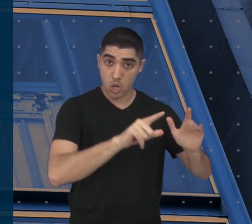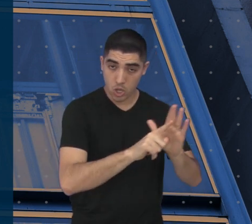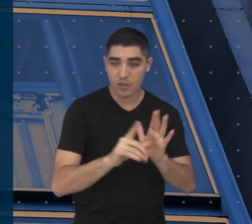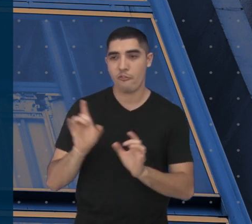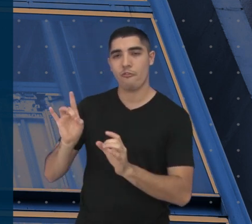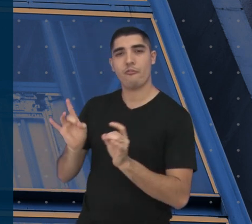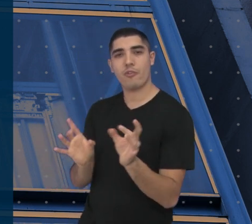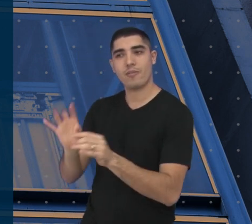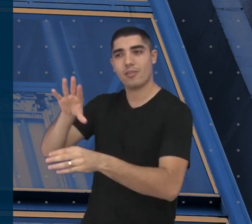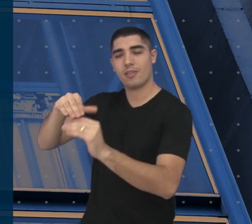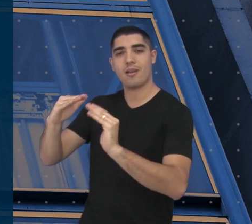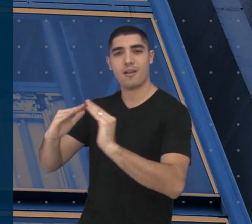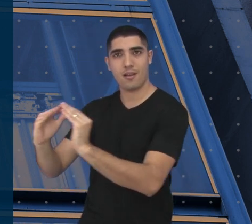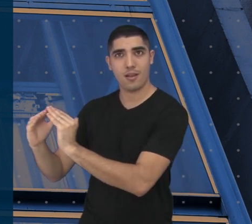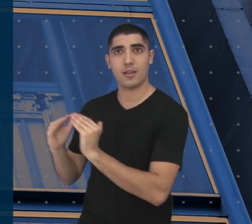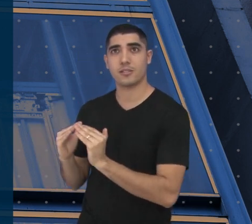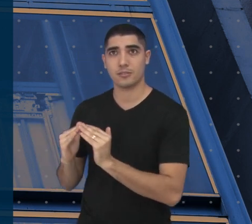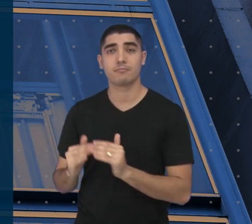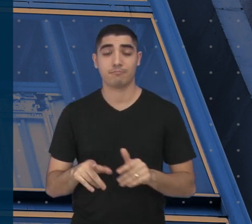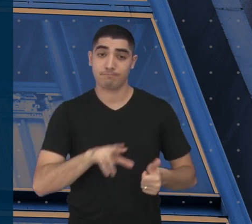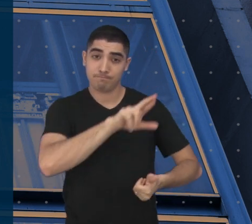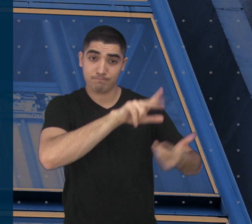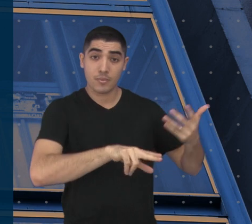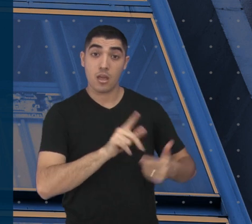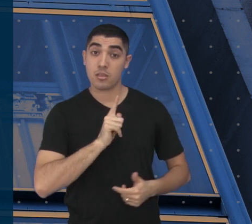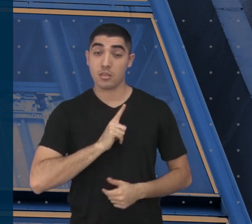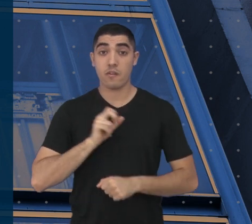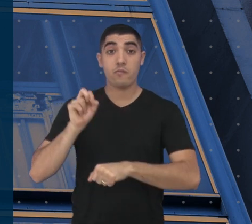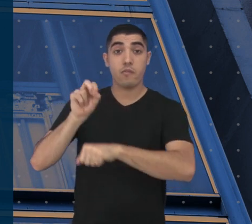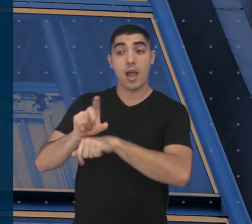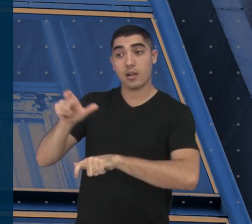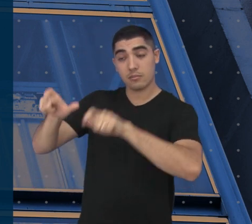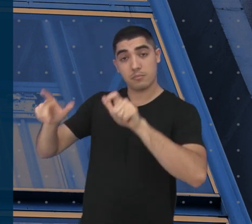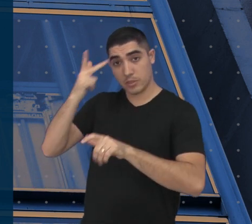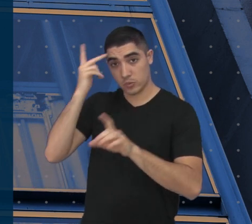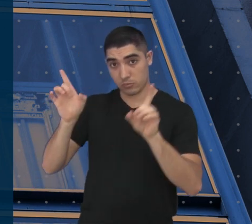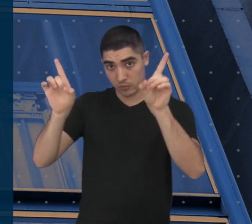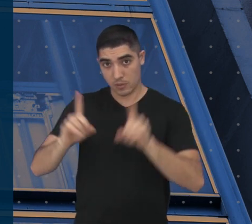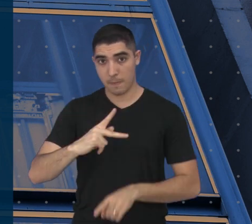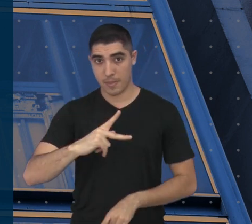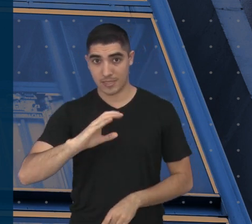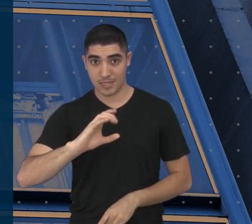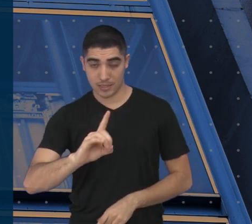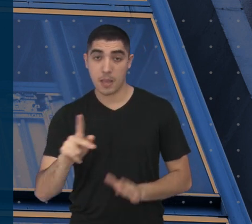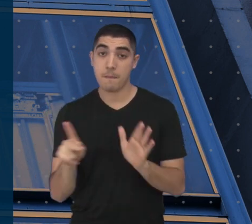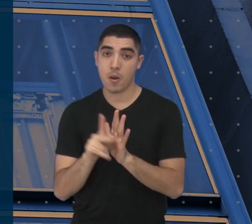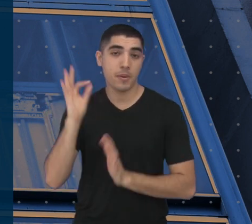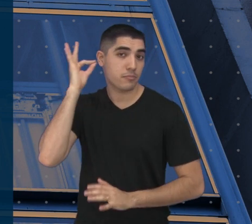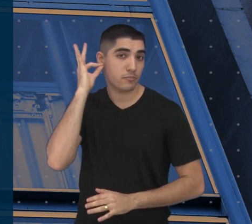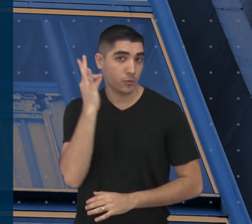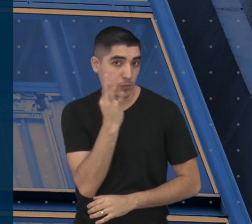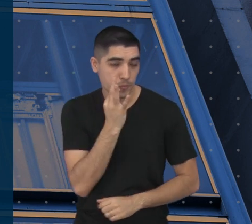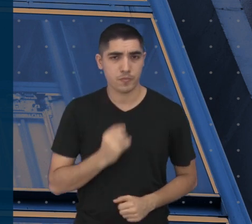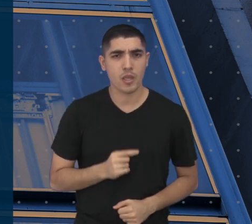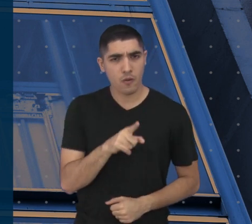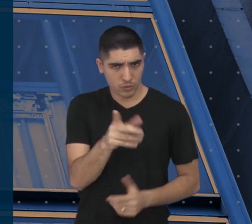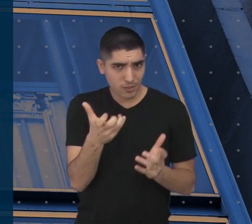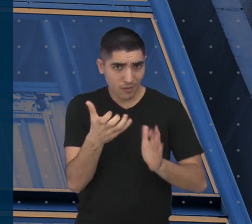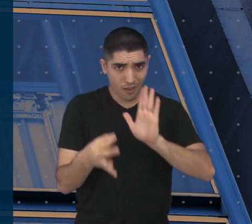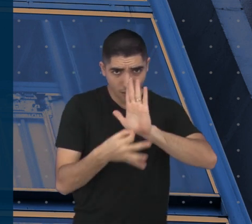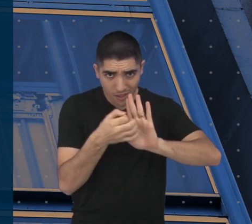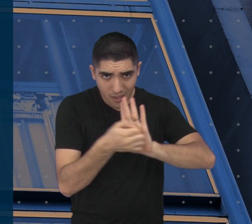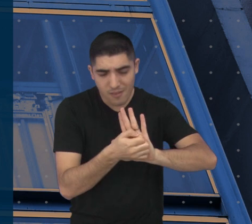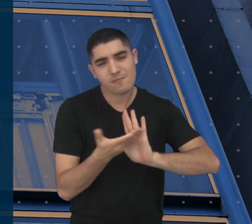e vendedor pracista. Ainda há vagas para pessoa com deficiência no cargo de operador de telemarketing. Para se candidatar